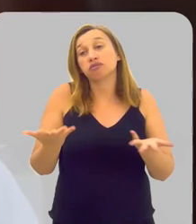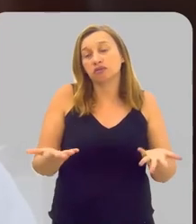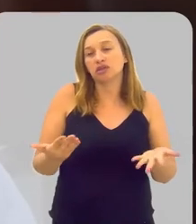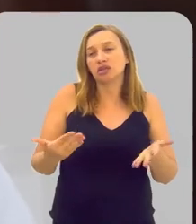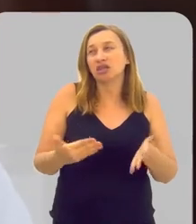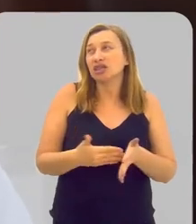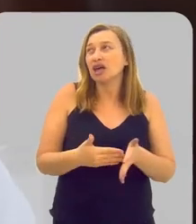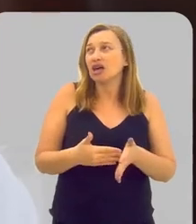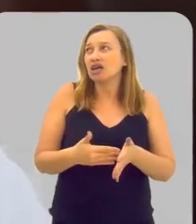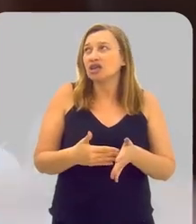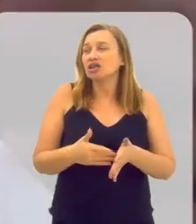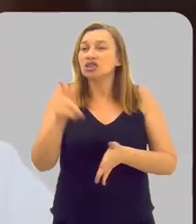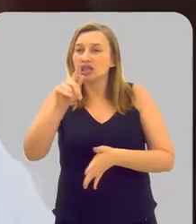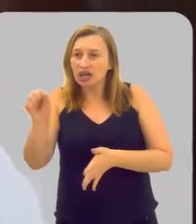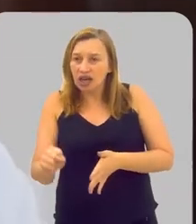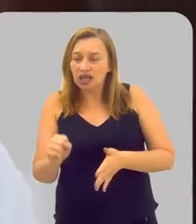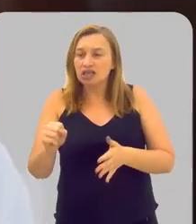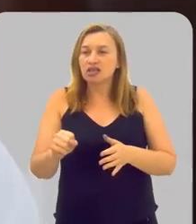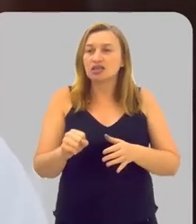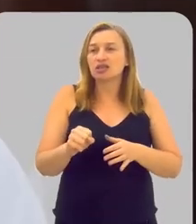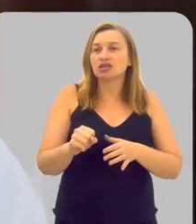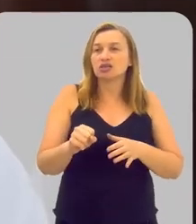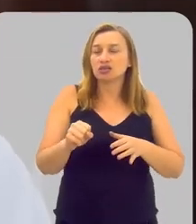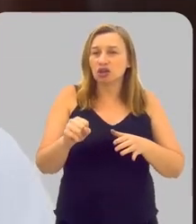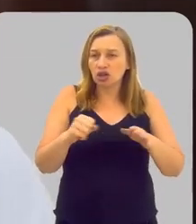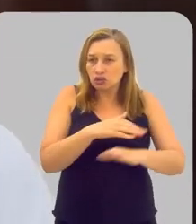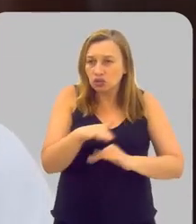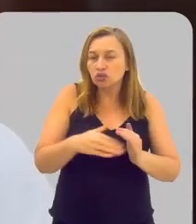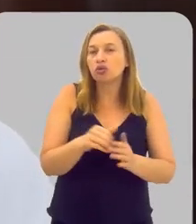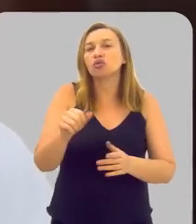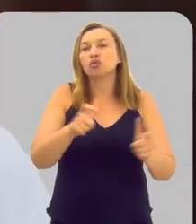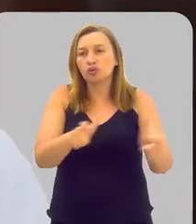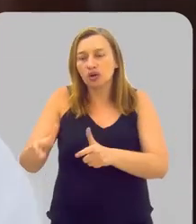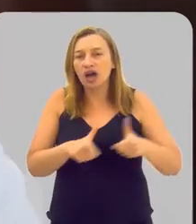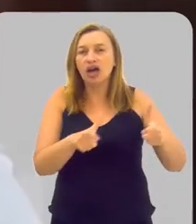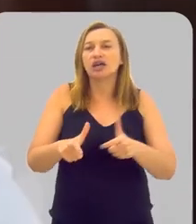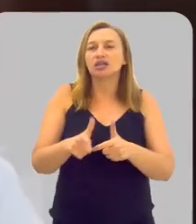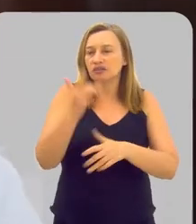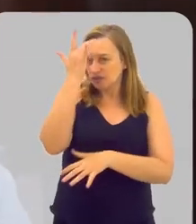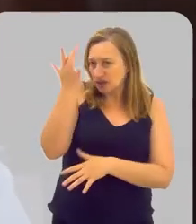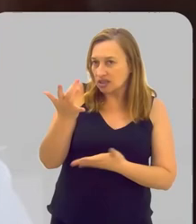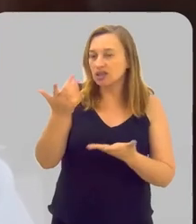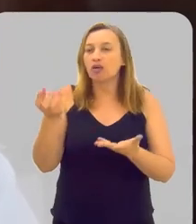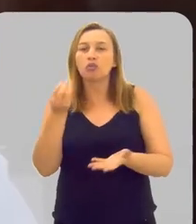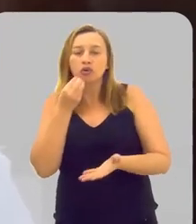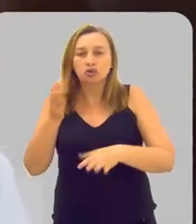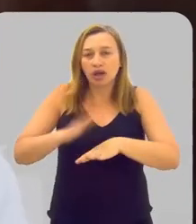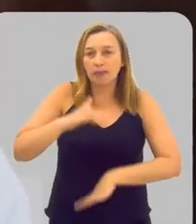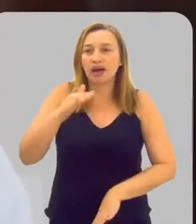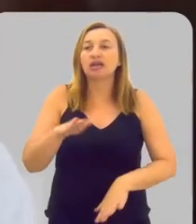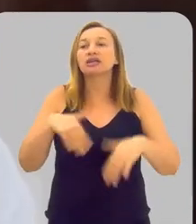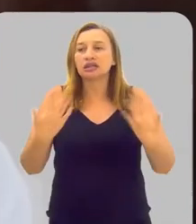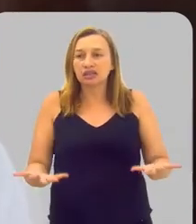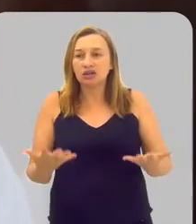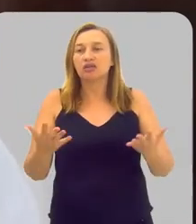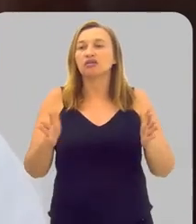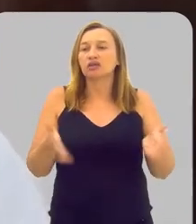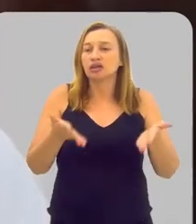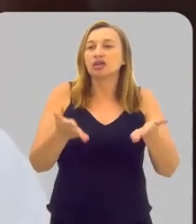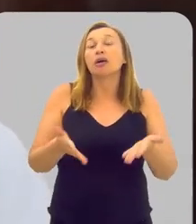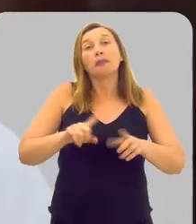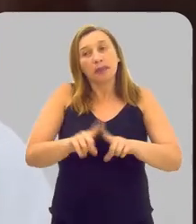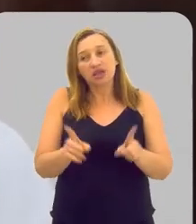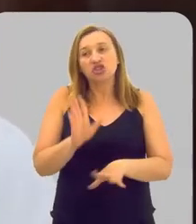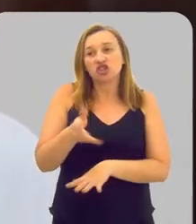ser desenvolvidas até de colocar esse gás natural para o mercado como um todo, né? Então, isso facilita, isso gera mais oportunidades,